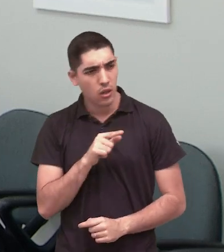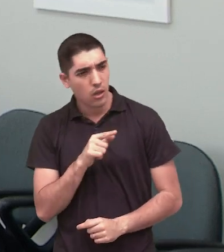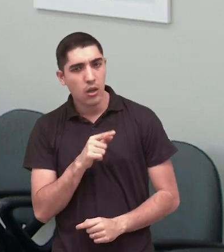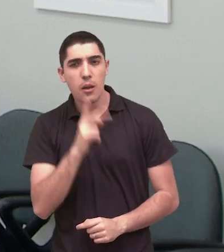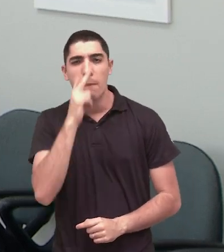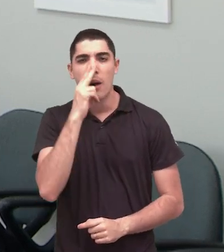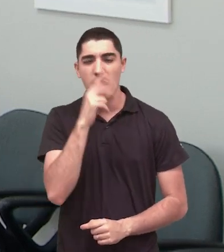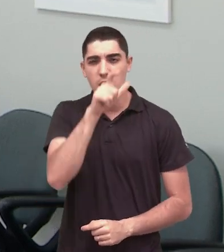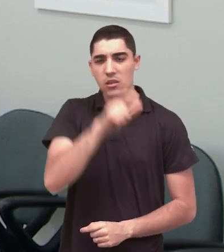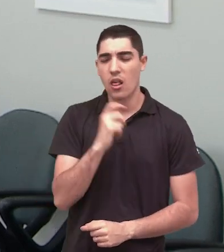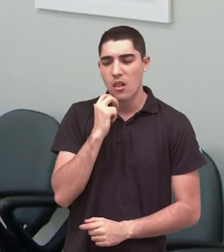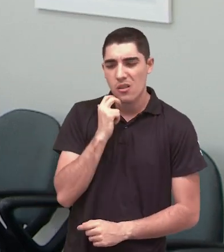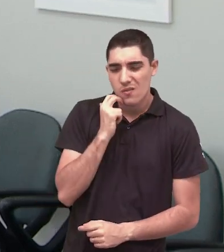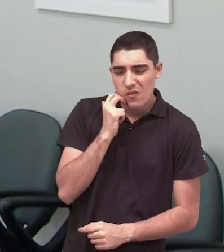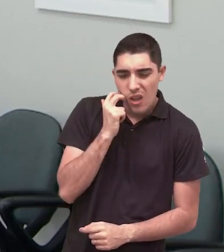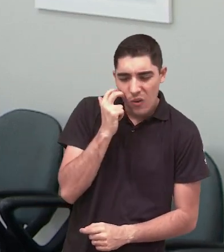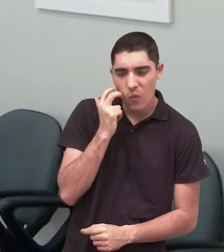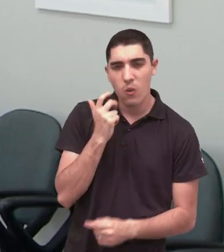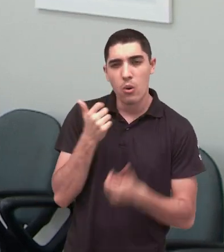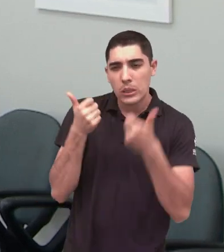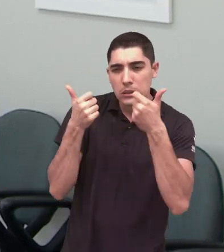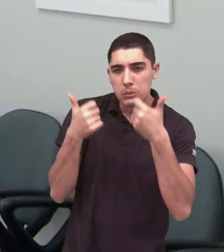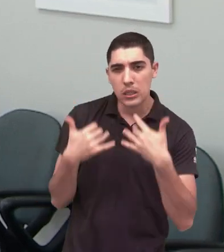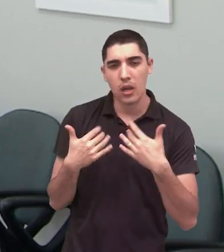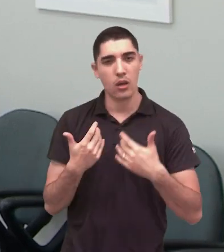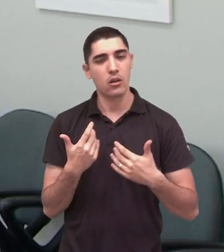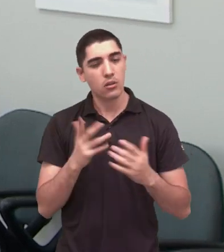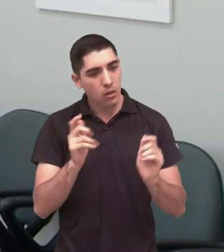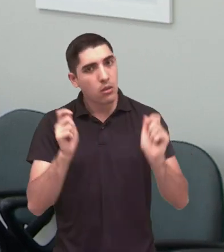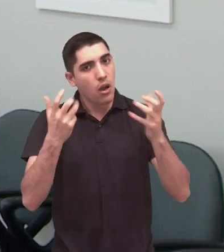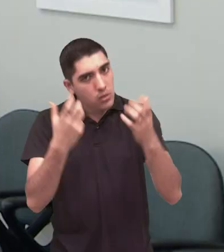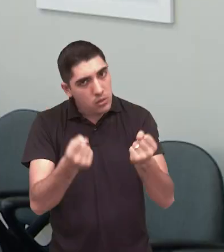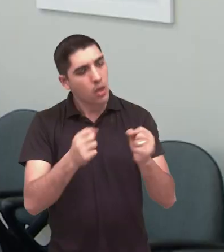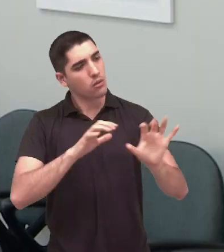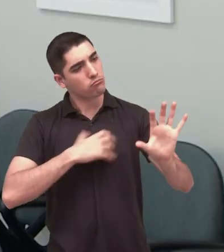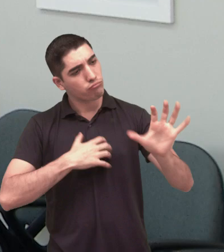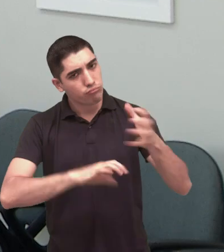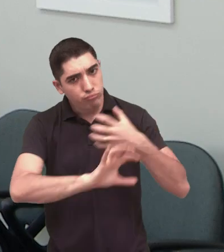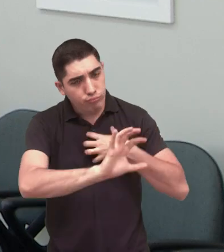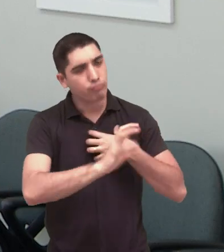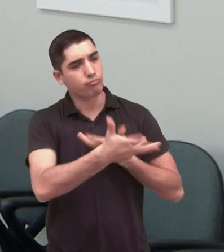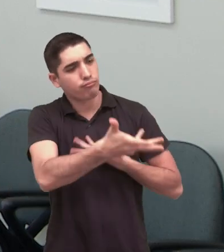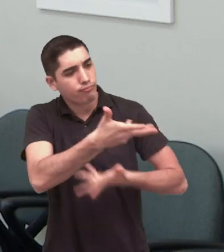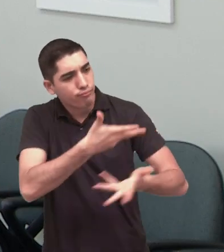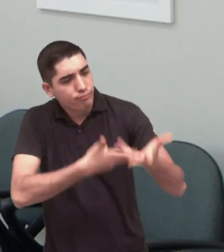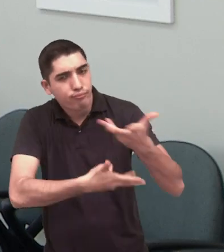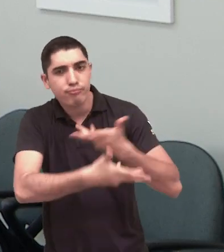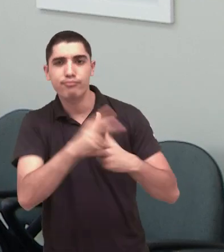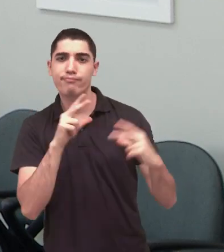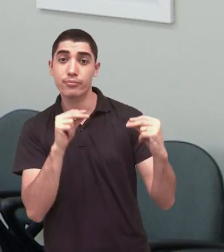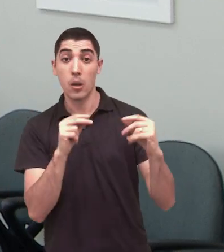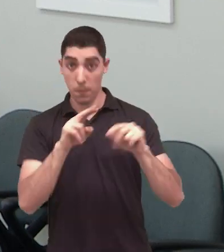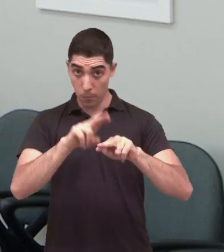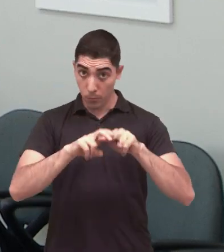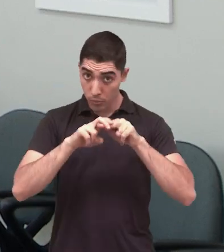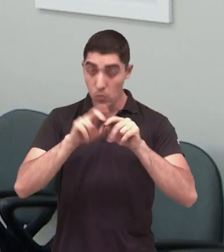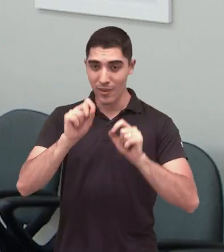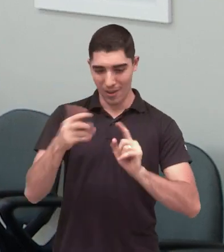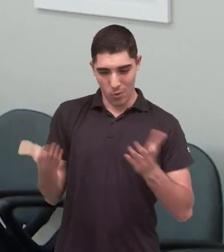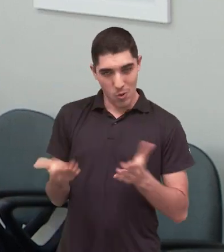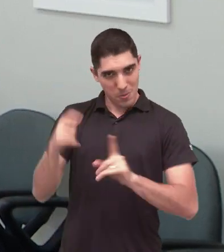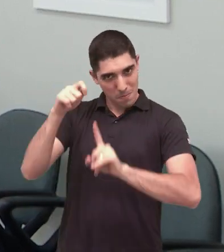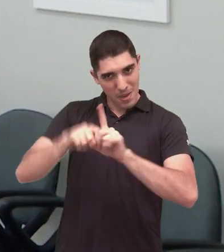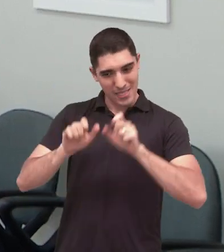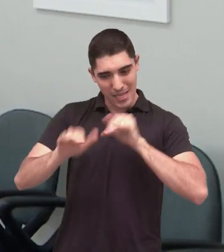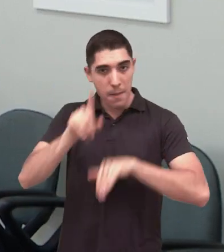triste. Aí aquela pessoa fica até mesmo constrangida de trazer algum tipo de reclamação. Esse momento de escuta, de acolhimento do Setembro